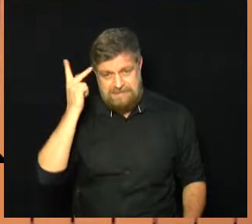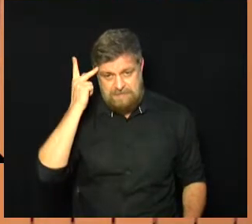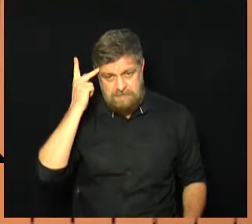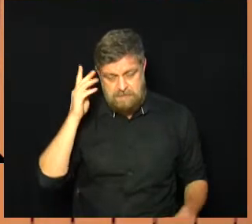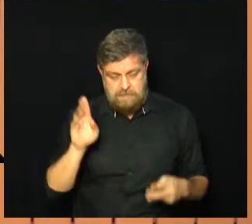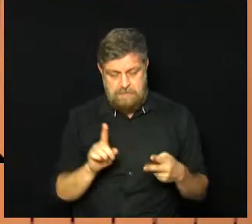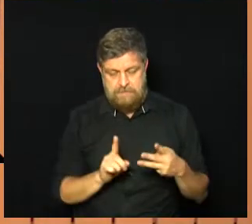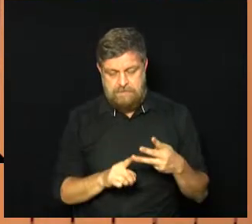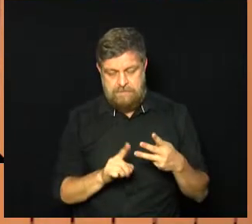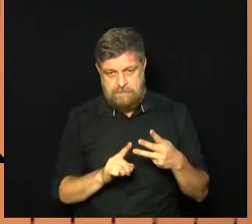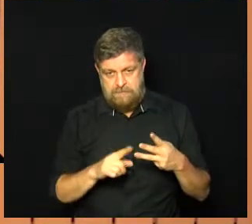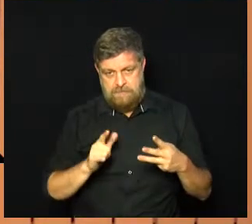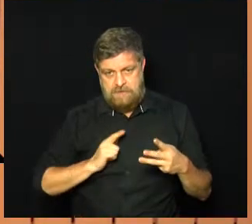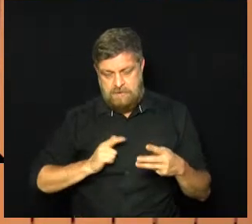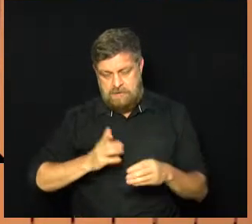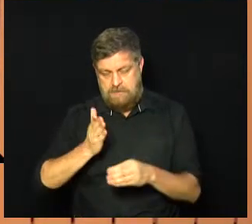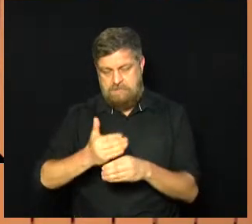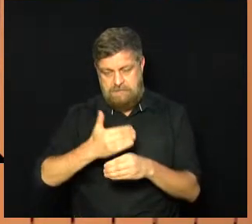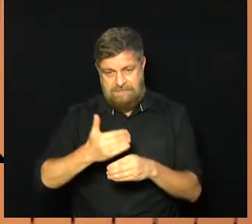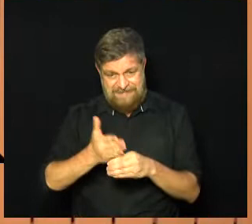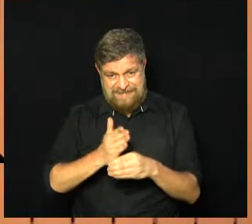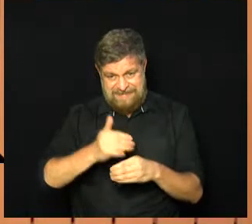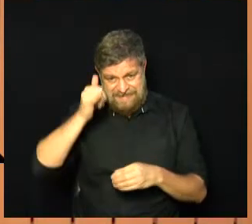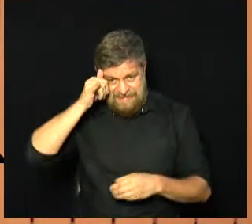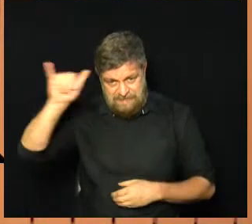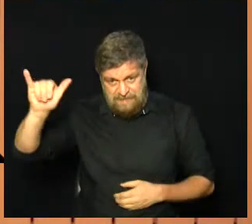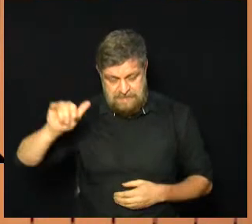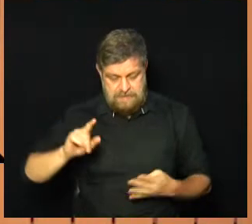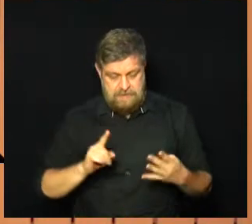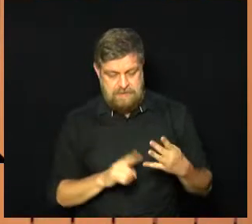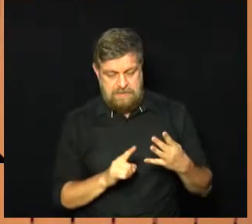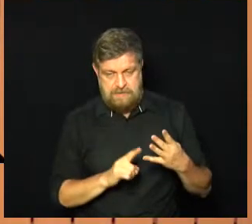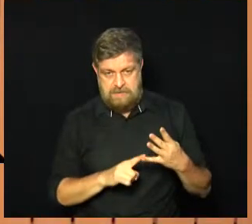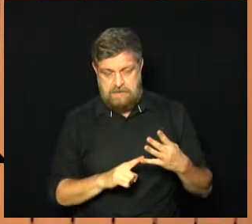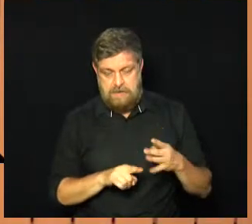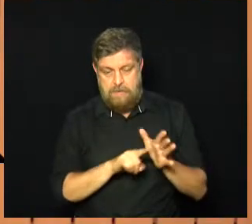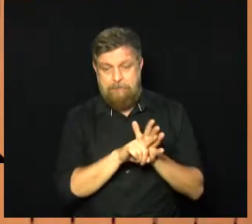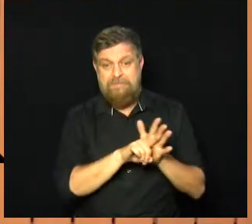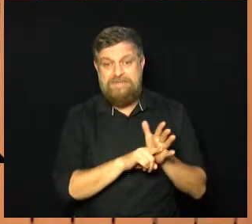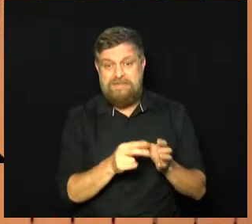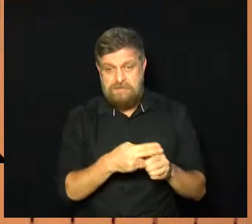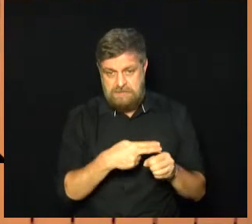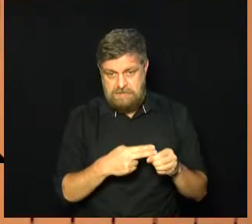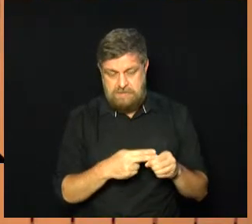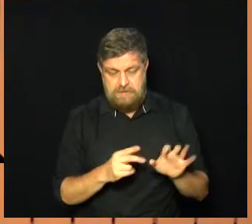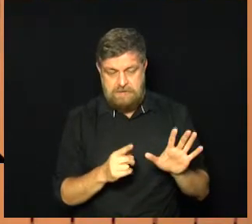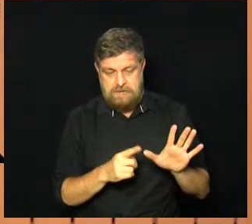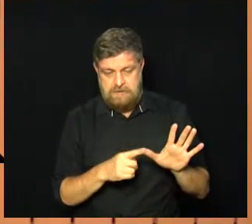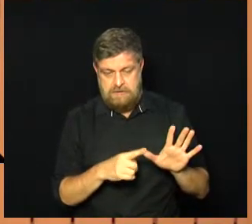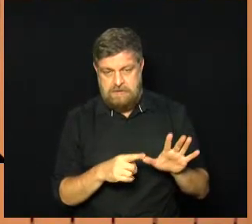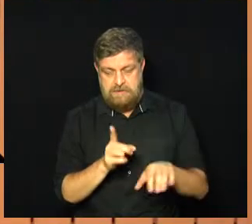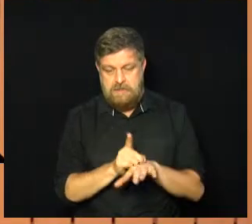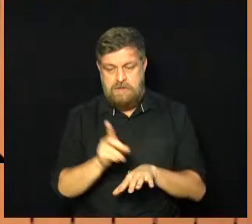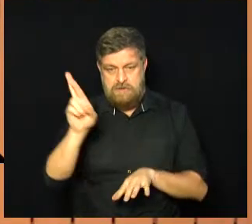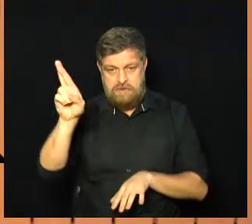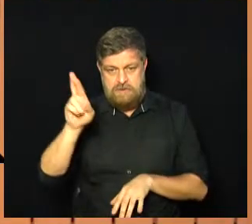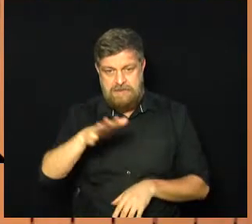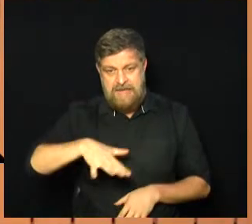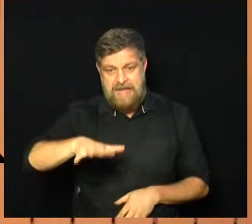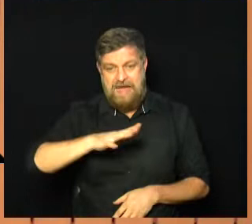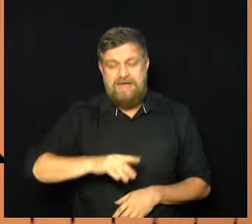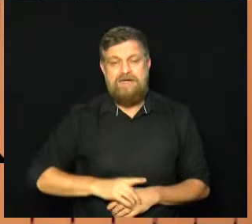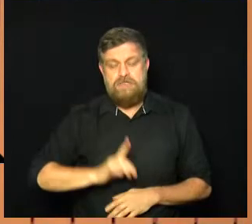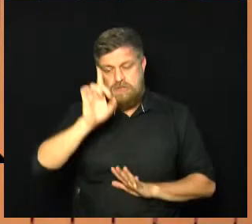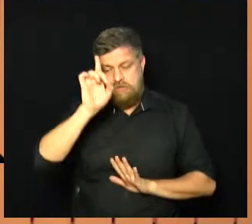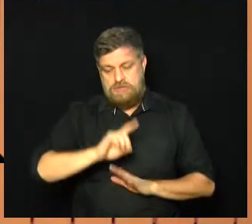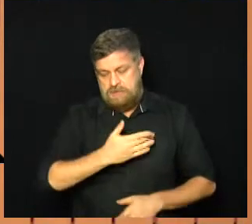policiais antifascistas, José Ferdinando Ramos, pesquisador da Unicamp, e Valesca Miguel, doutoranda em Direito Público